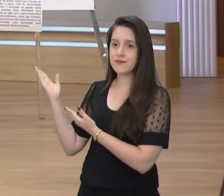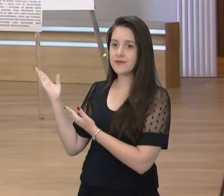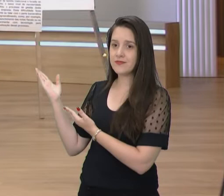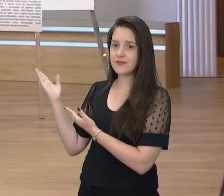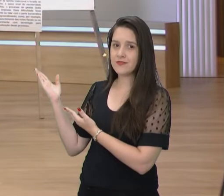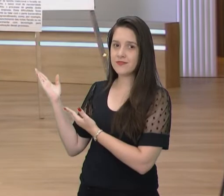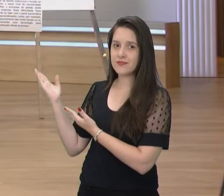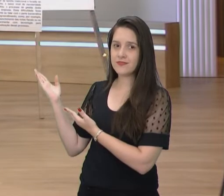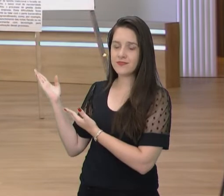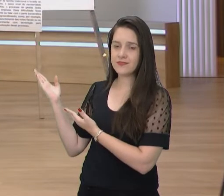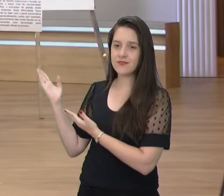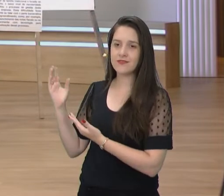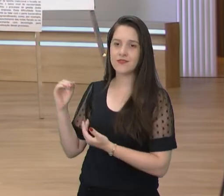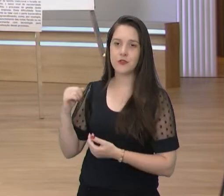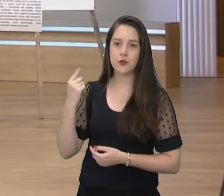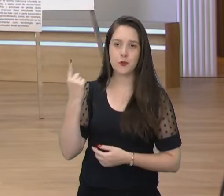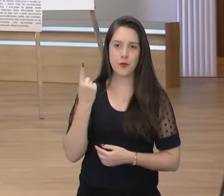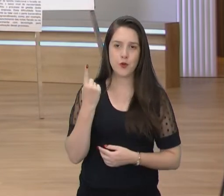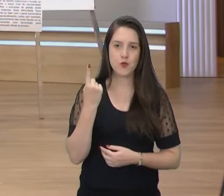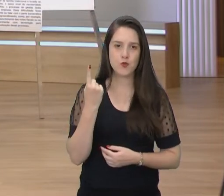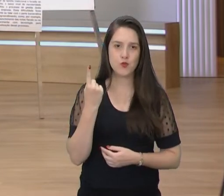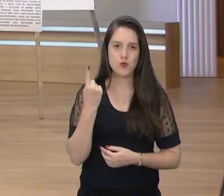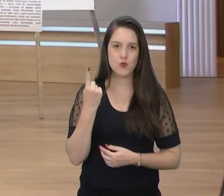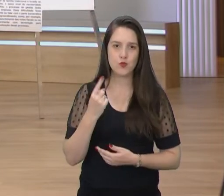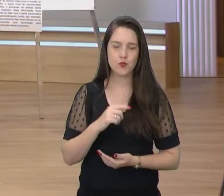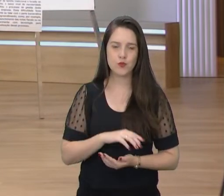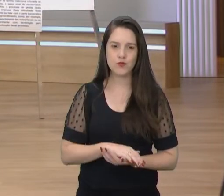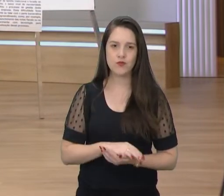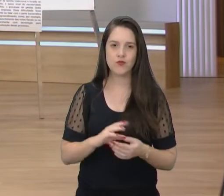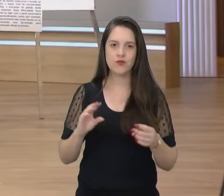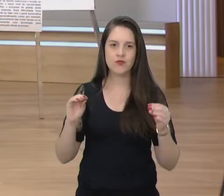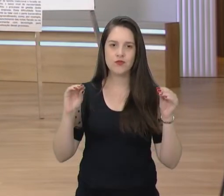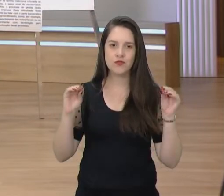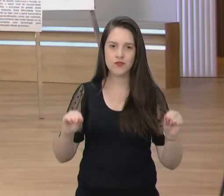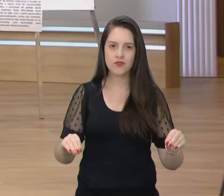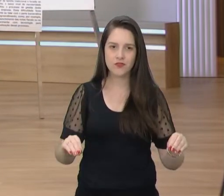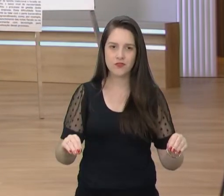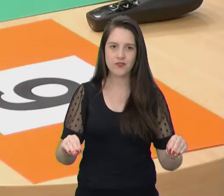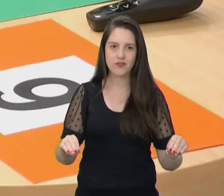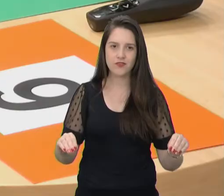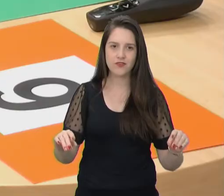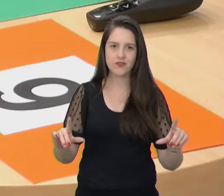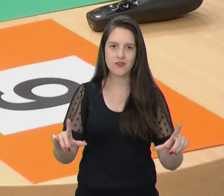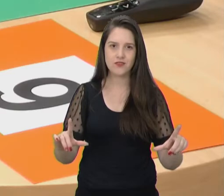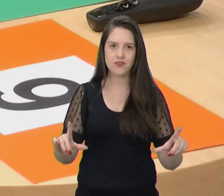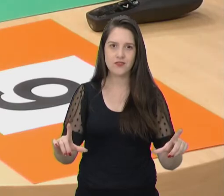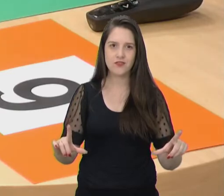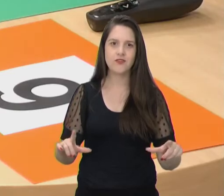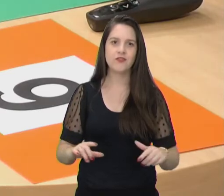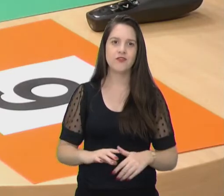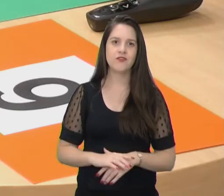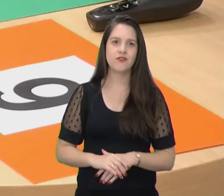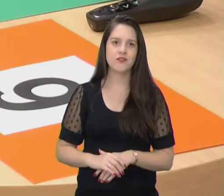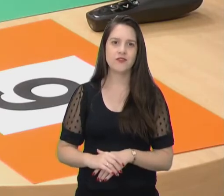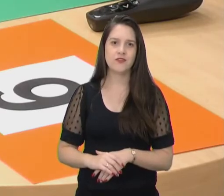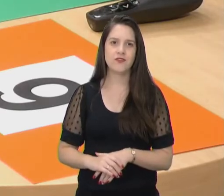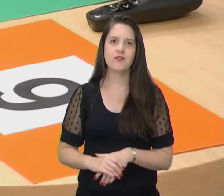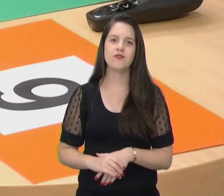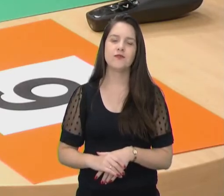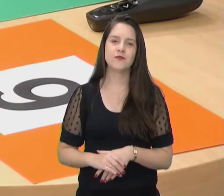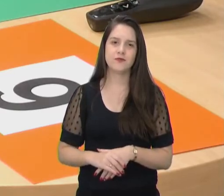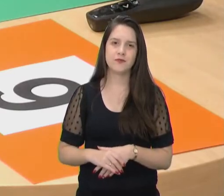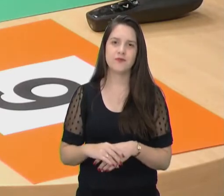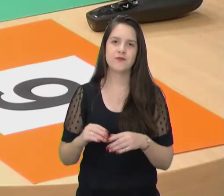esse texto aqui sobre o número 1. Tá aqui, ó. Então, a empresa Sucesso é aqui. Foi um sonho idealizado